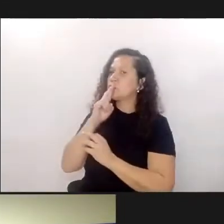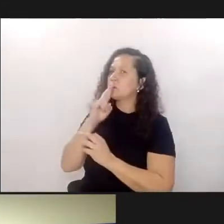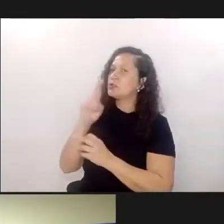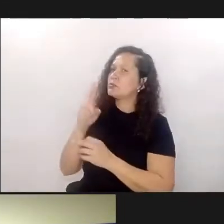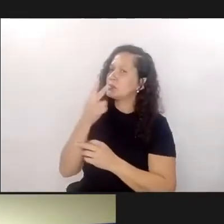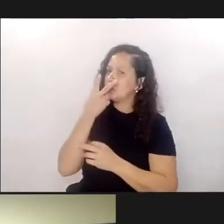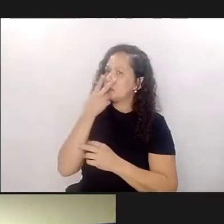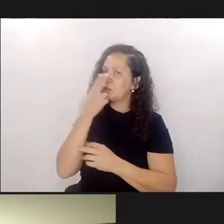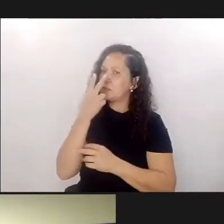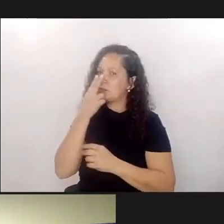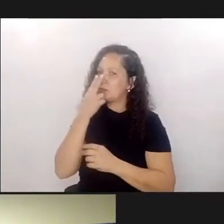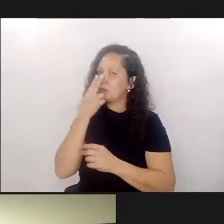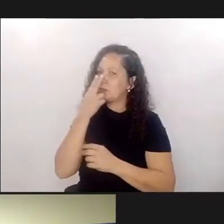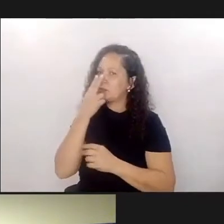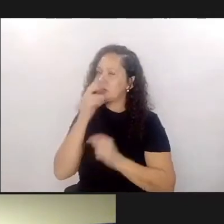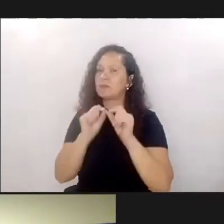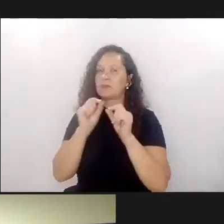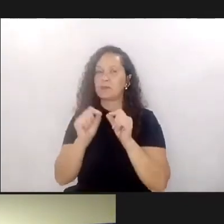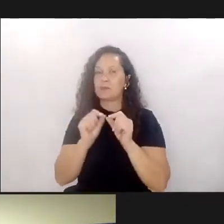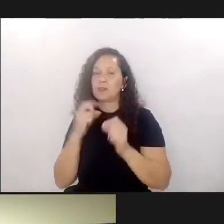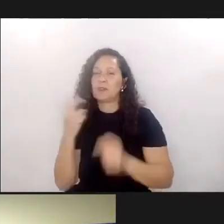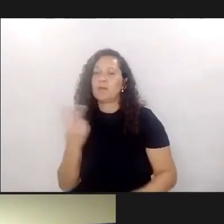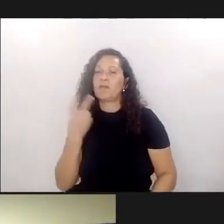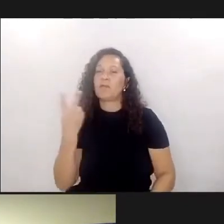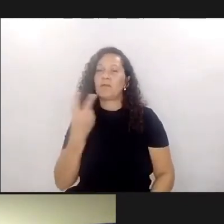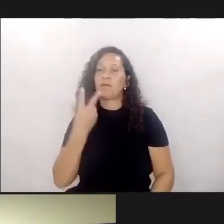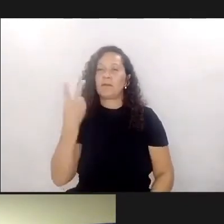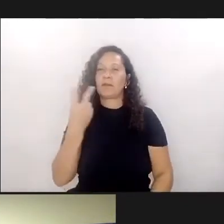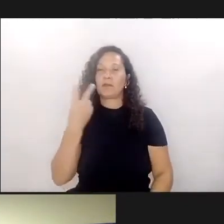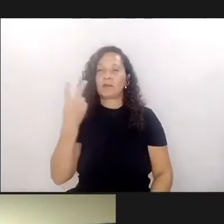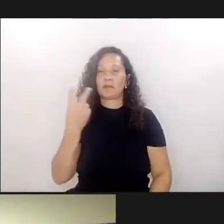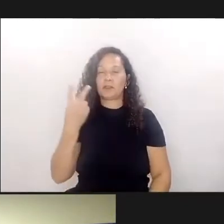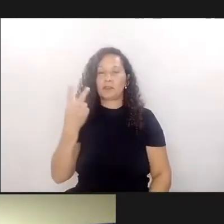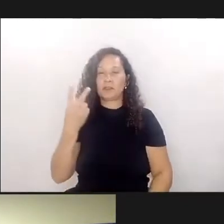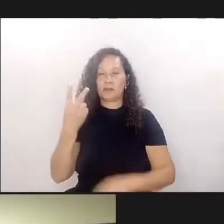a valorização da arquitetura vernacular